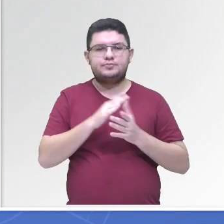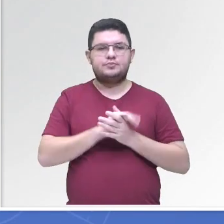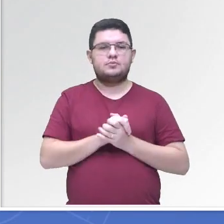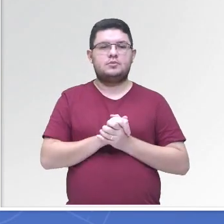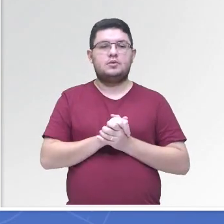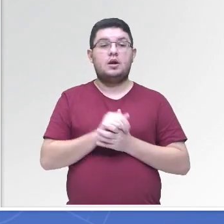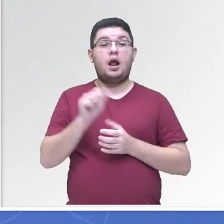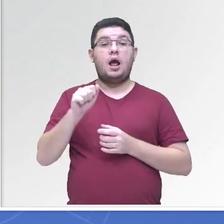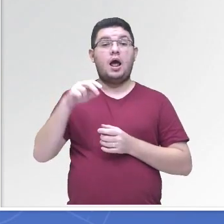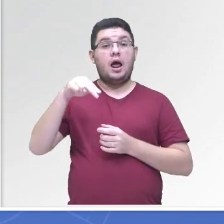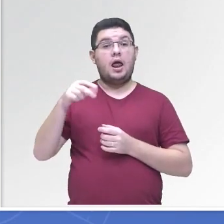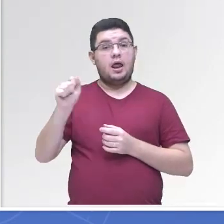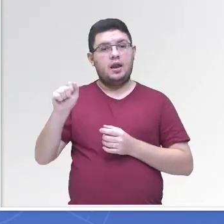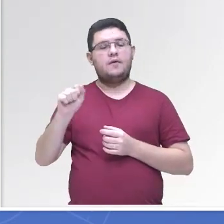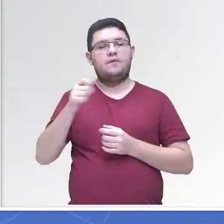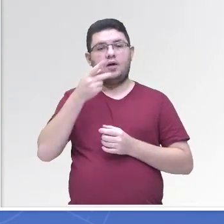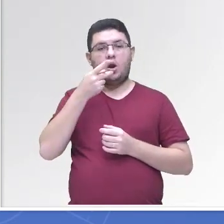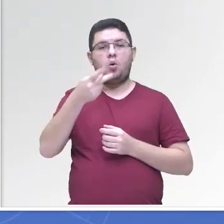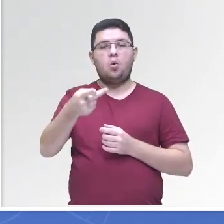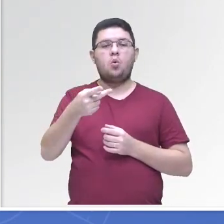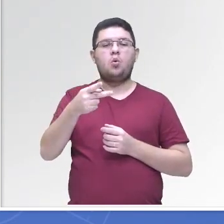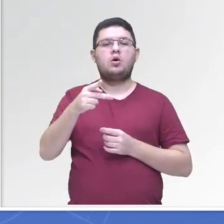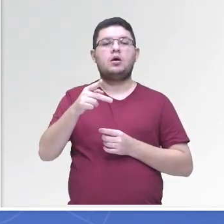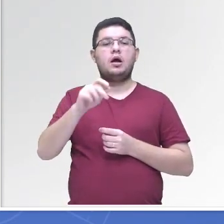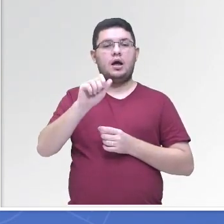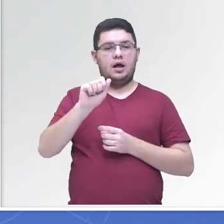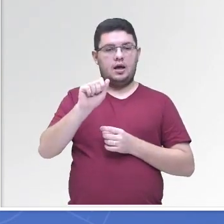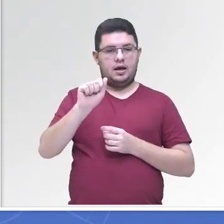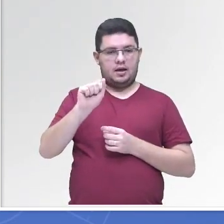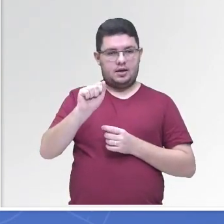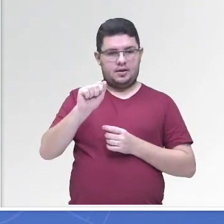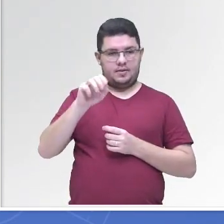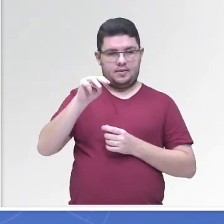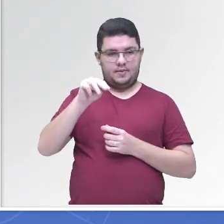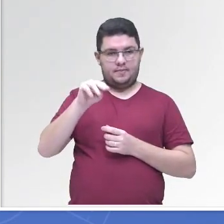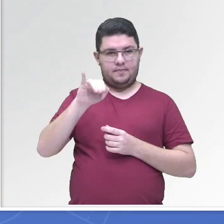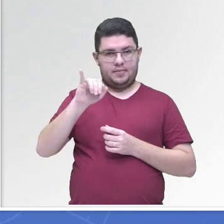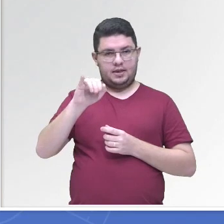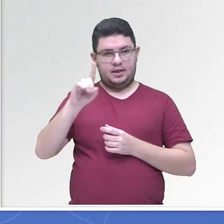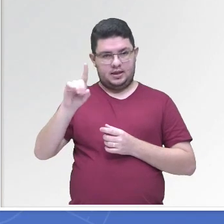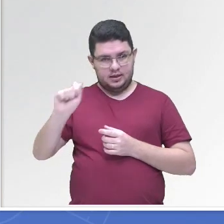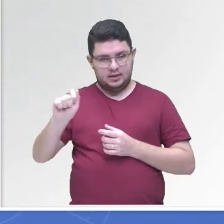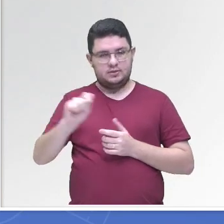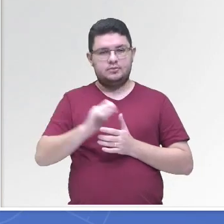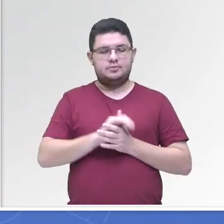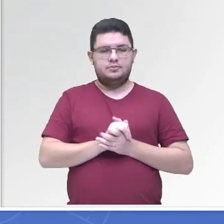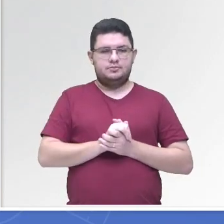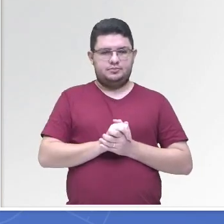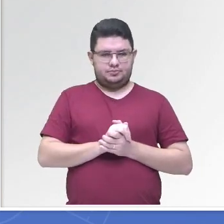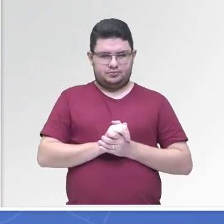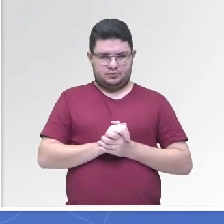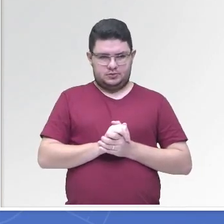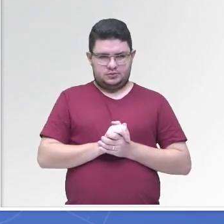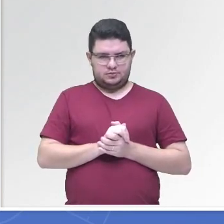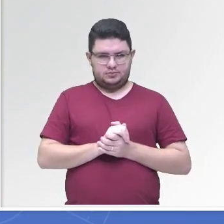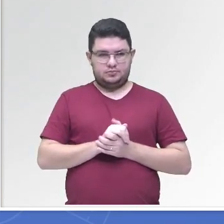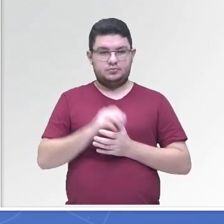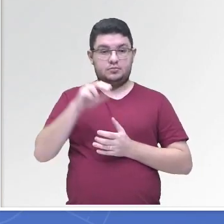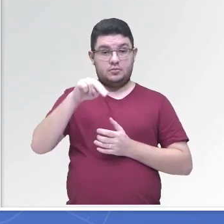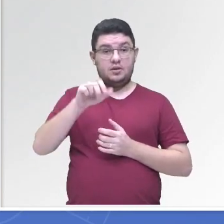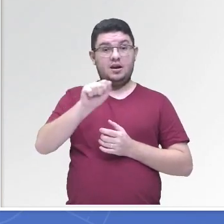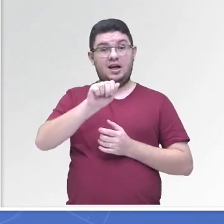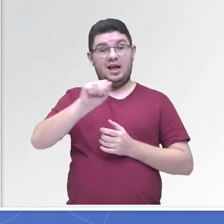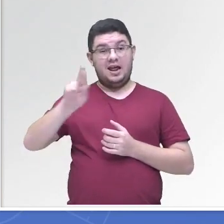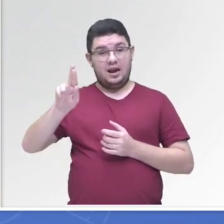Carolina colocou amida, olha só, ela já foi além, né? Já tá falando um pouquinho das funções nitrogenadas. A Nara